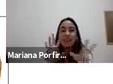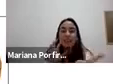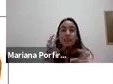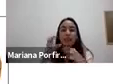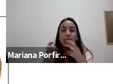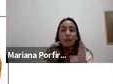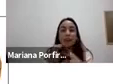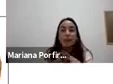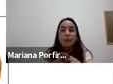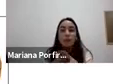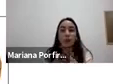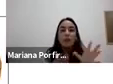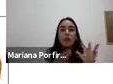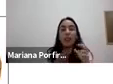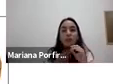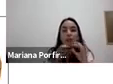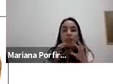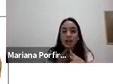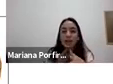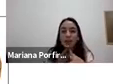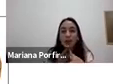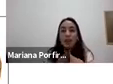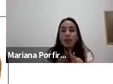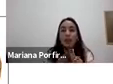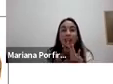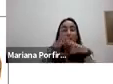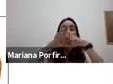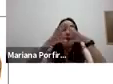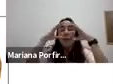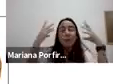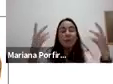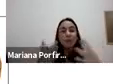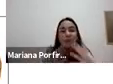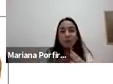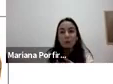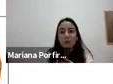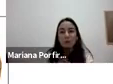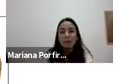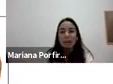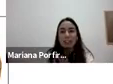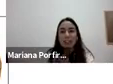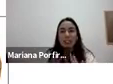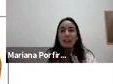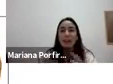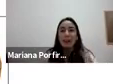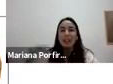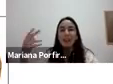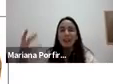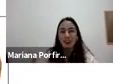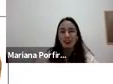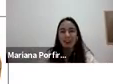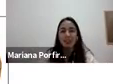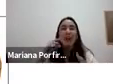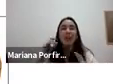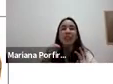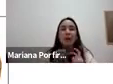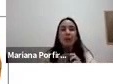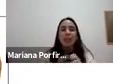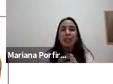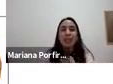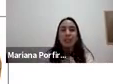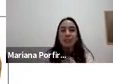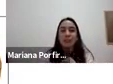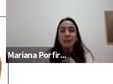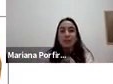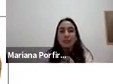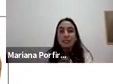Isso, que fazem todo esse movimento além do digástrico. Então, são muitos músculos, para a gente não importa o nome, o que